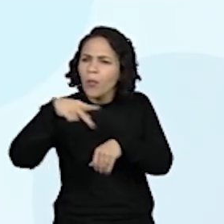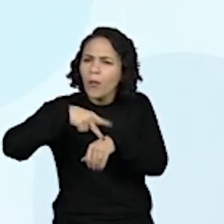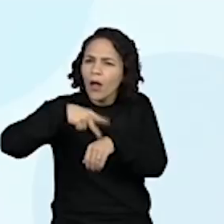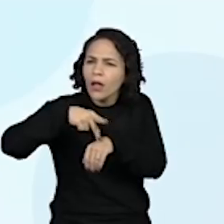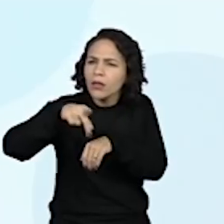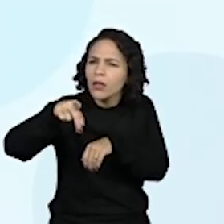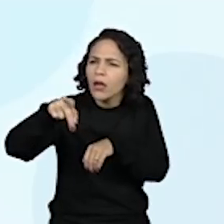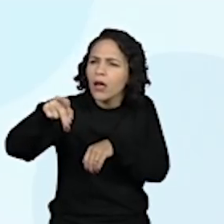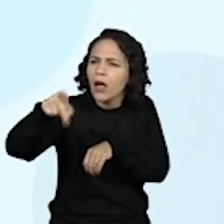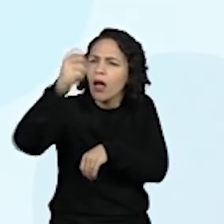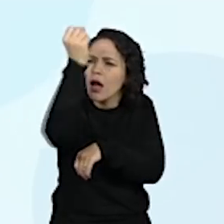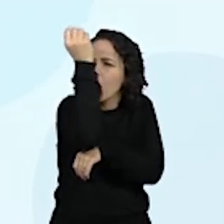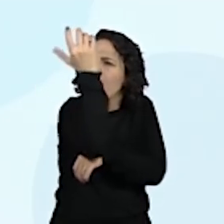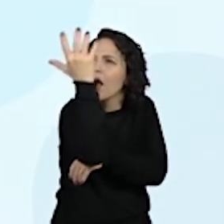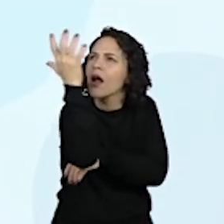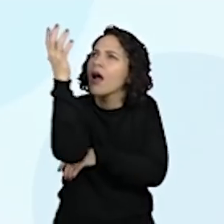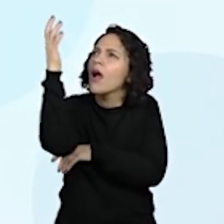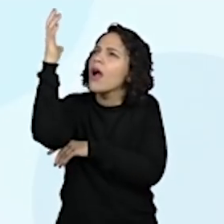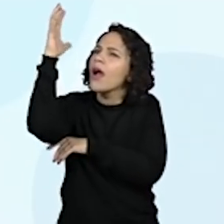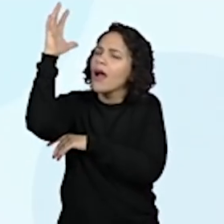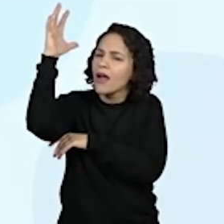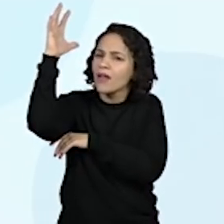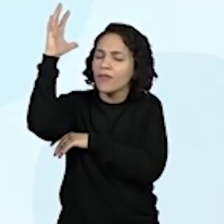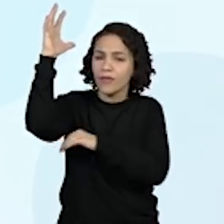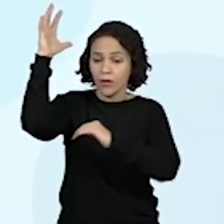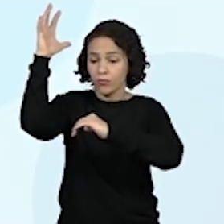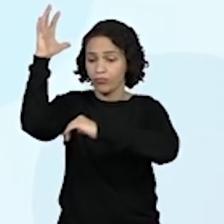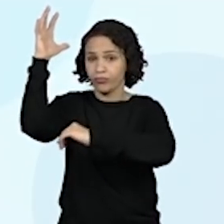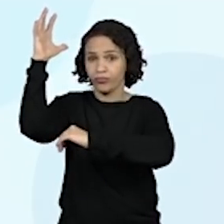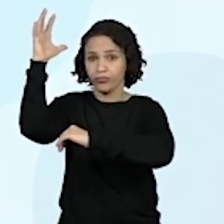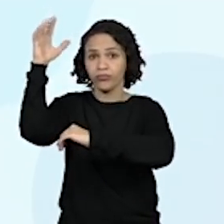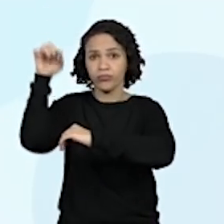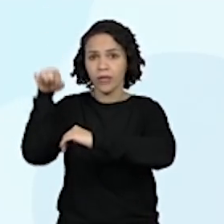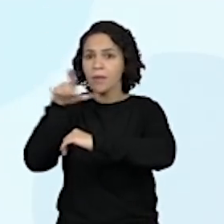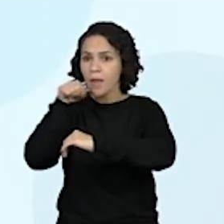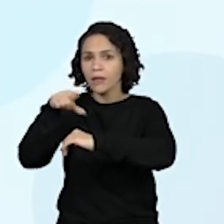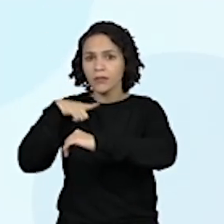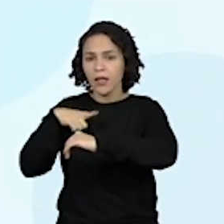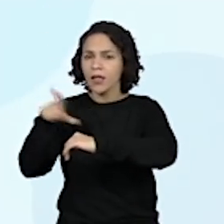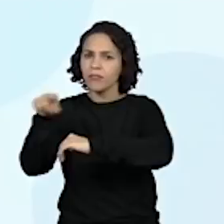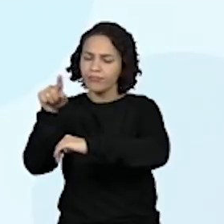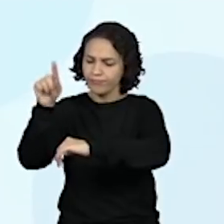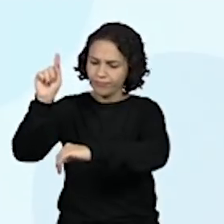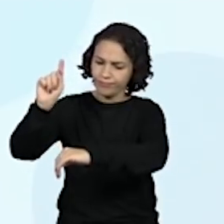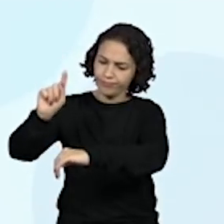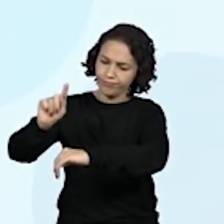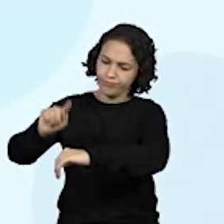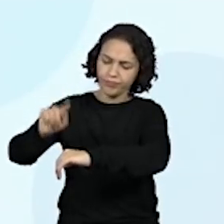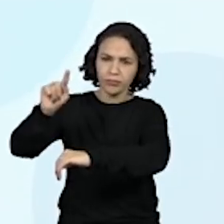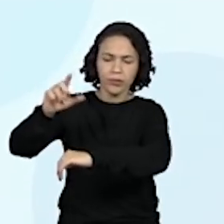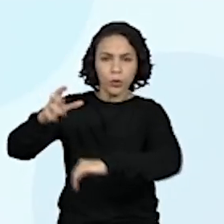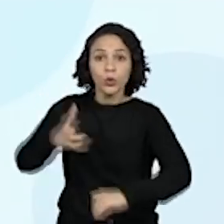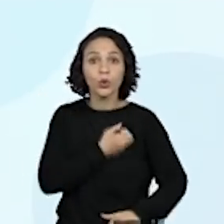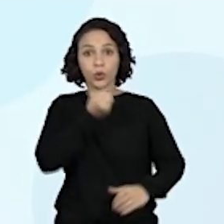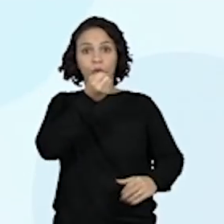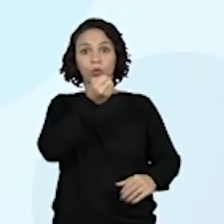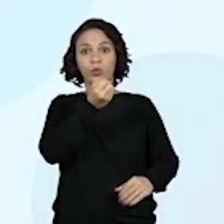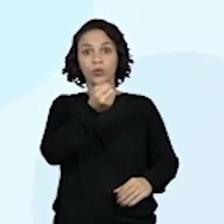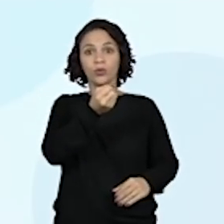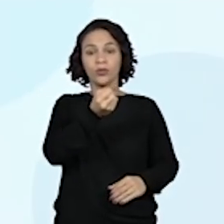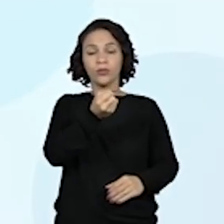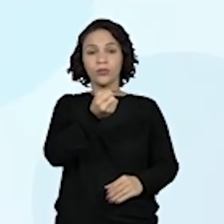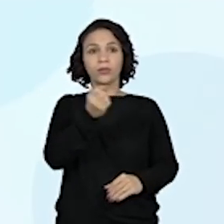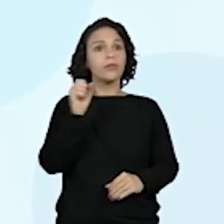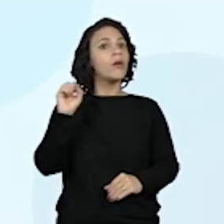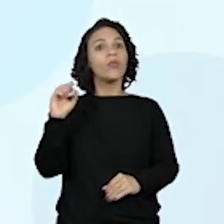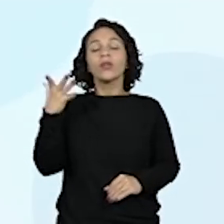grande árvore. Assim, encostou a varinha no pássaro e levou um belo susto.